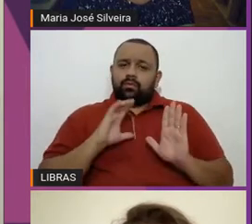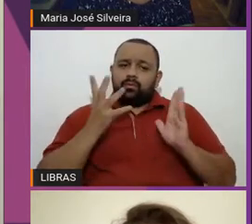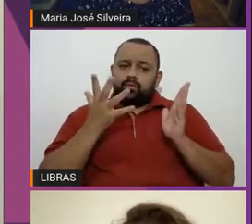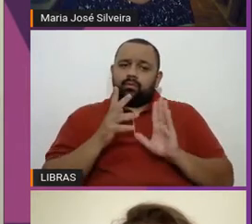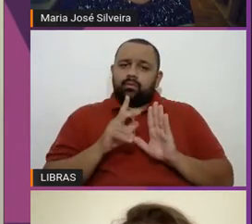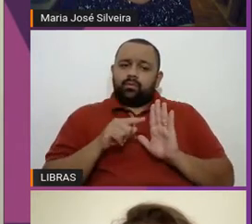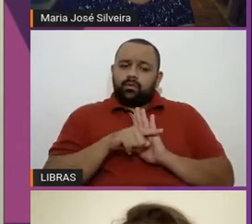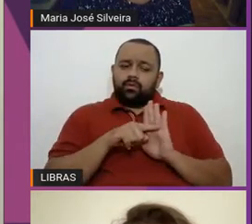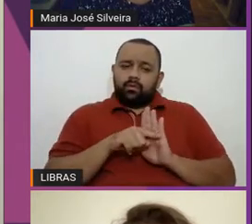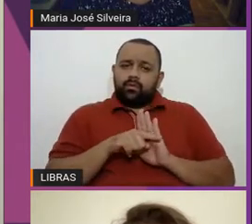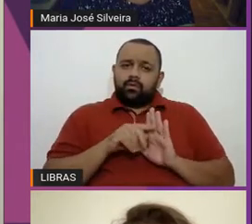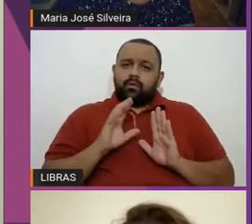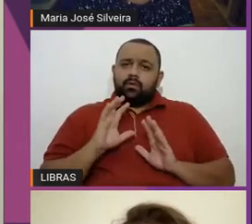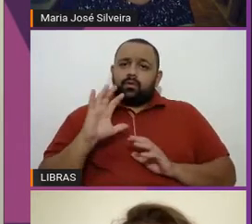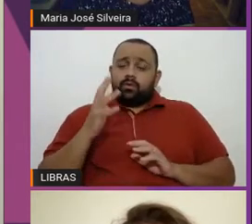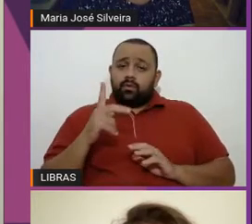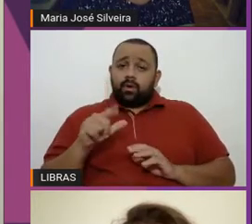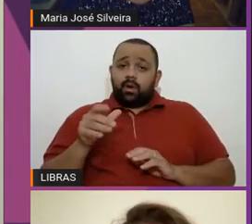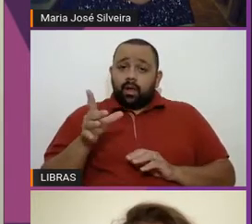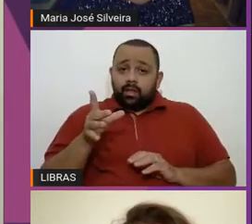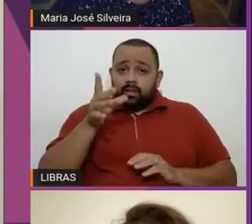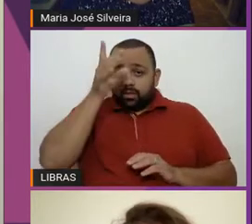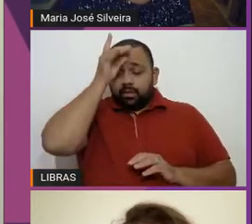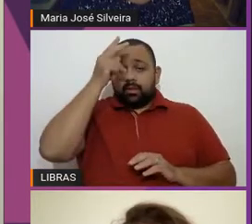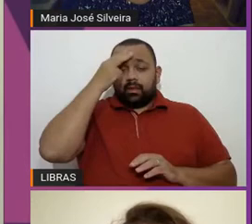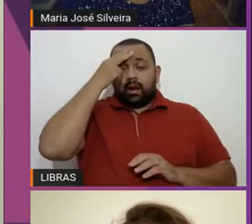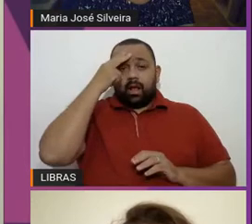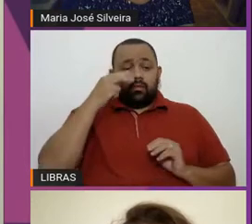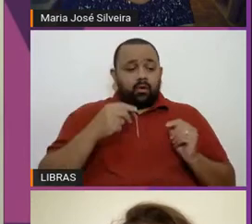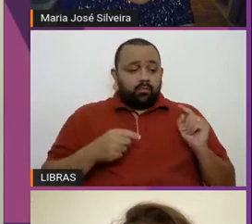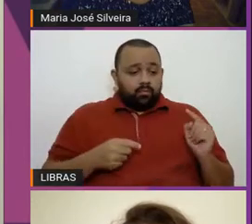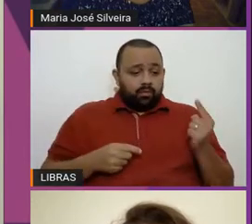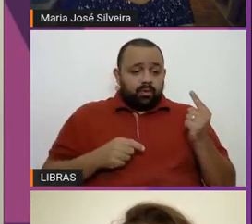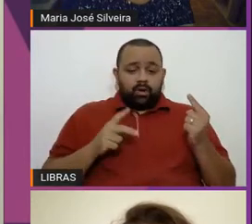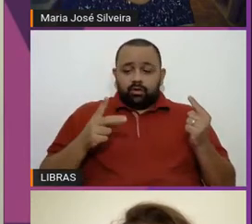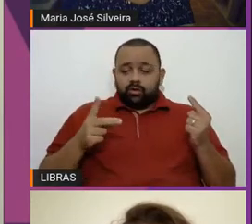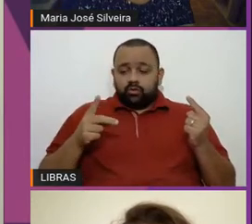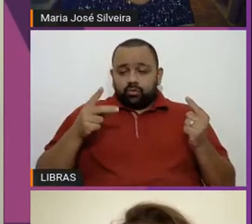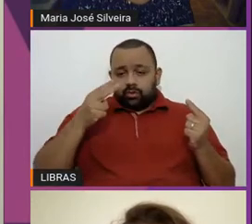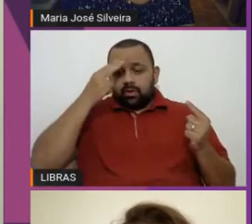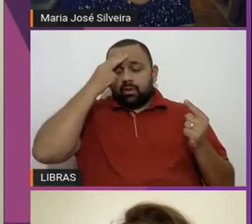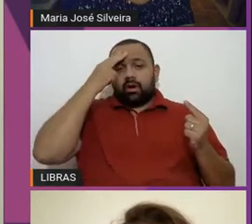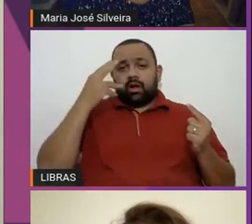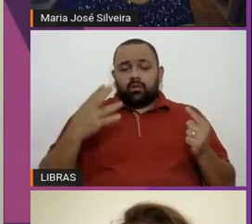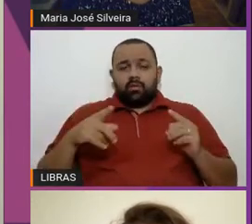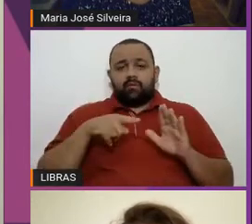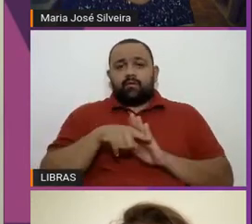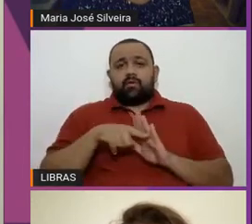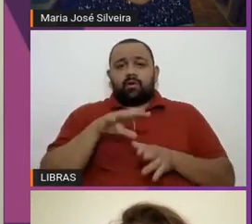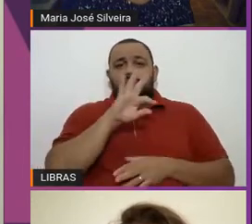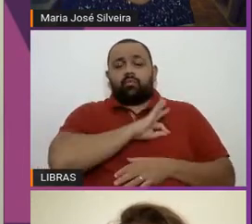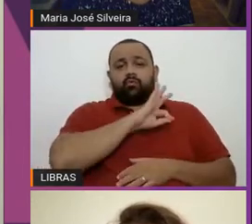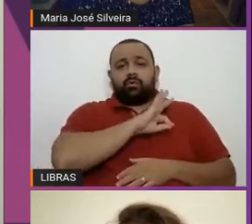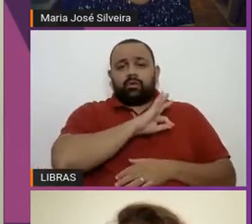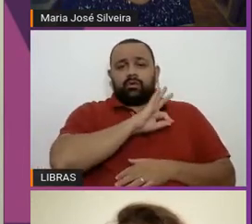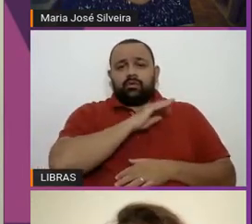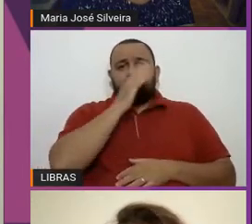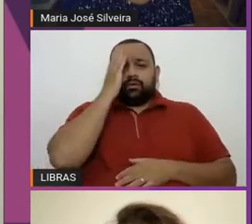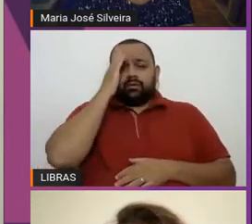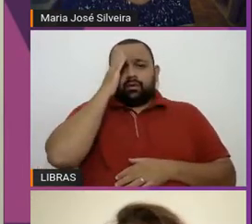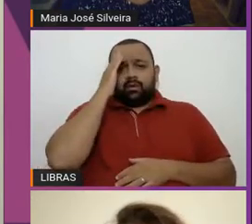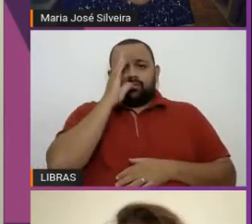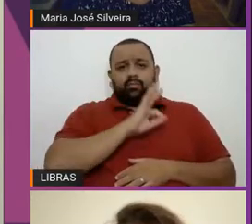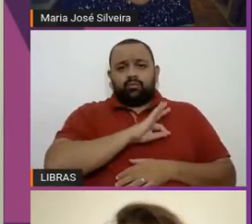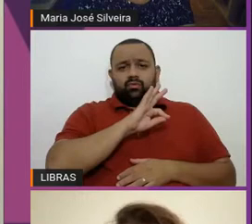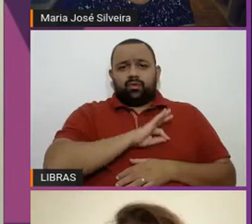é um segundo trauma depois do trago do do e****** porque é uma polícia que age O que